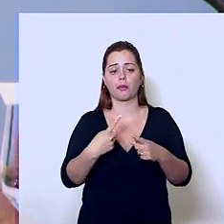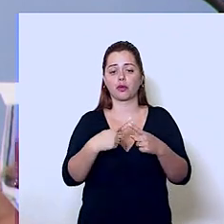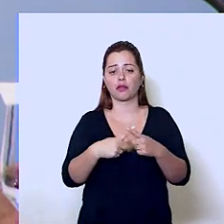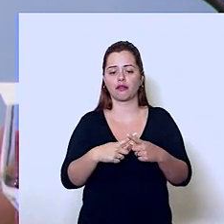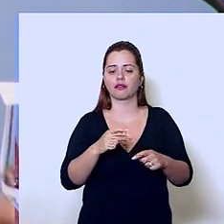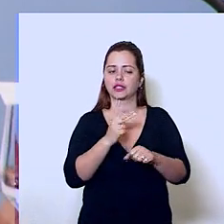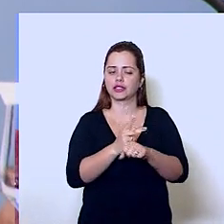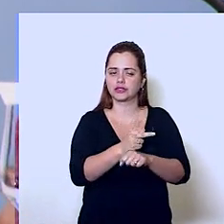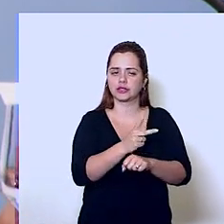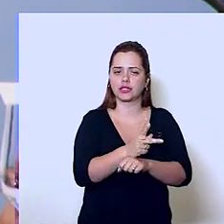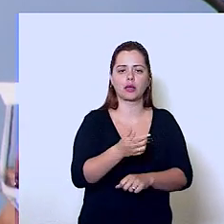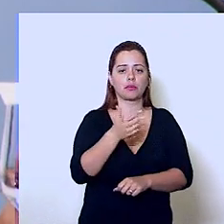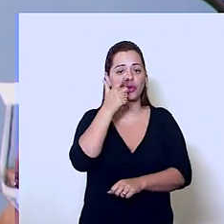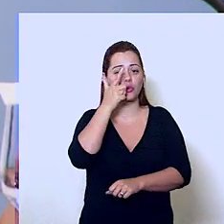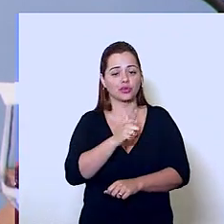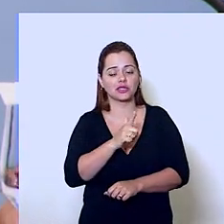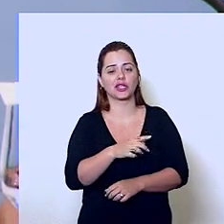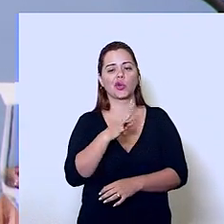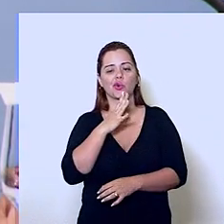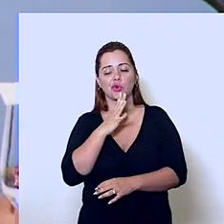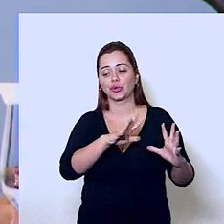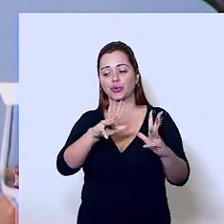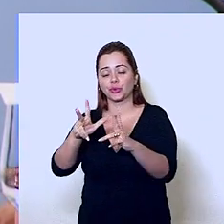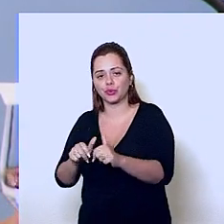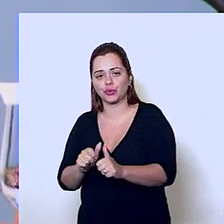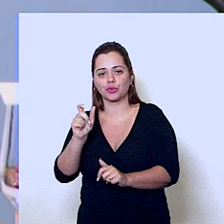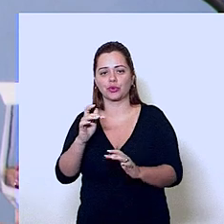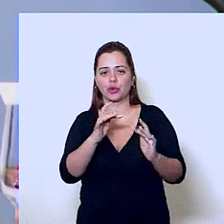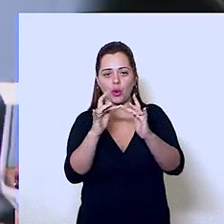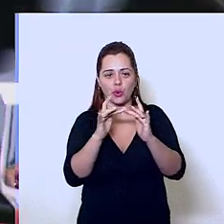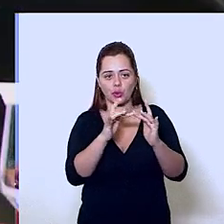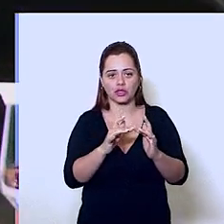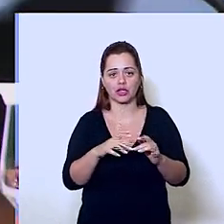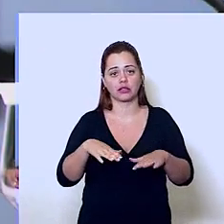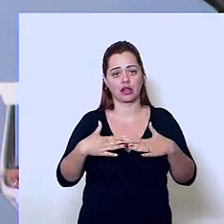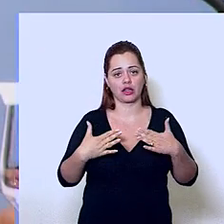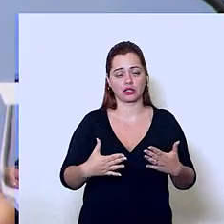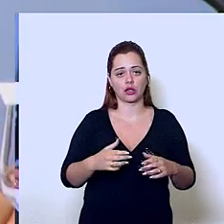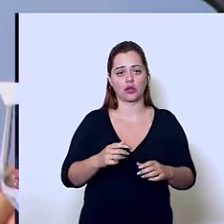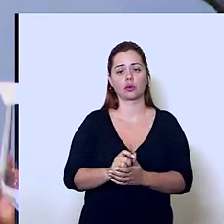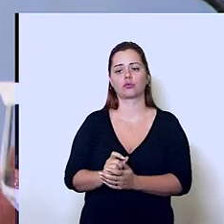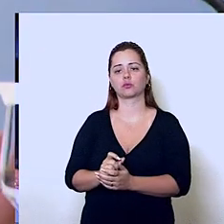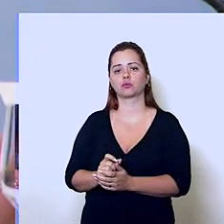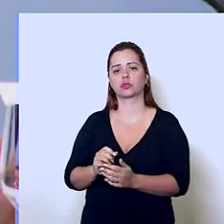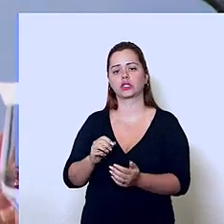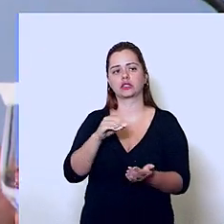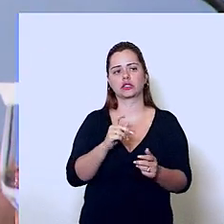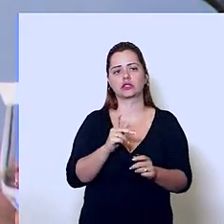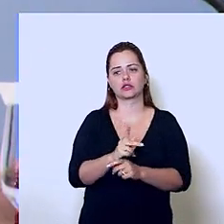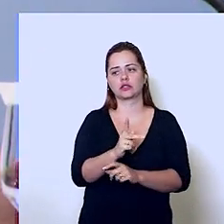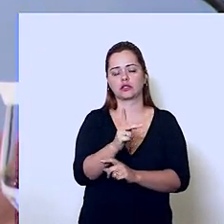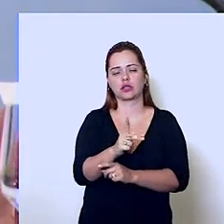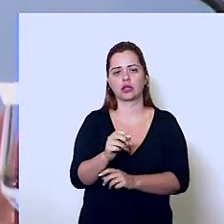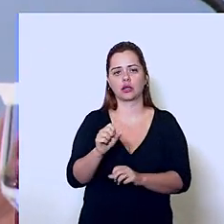conhecer todo mundo, como disse o Gelson. Essa montagem foi um grande sucesso, e ele depois fez um